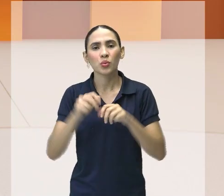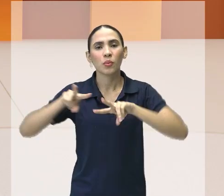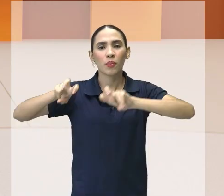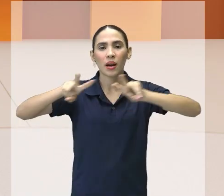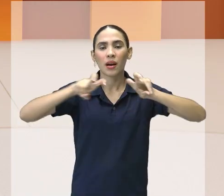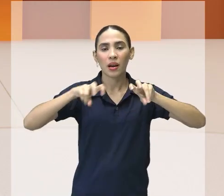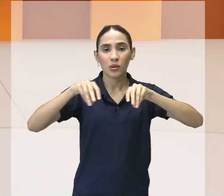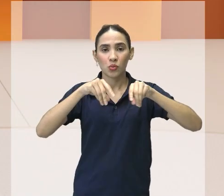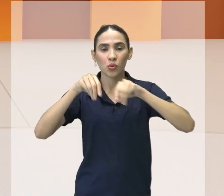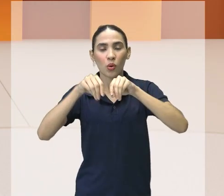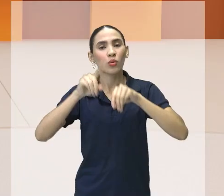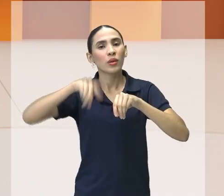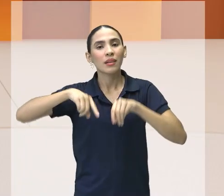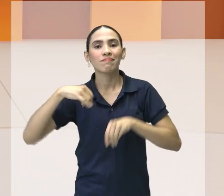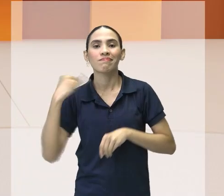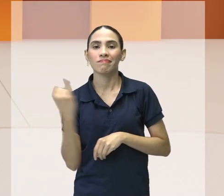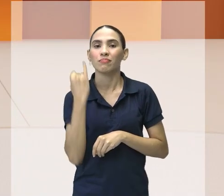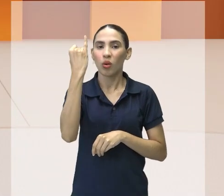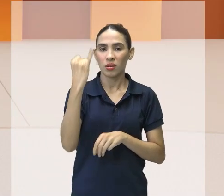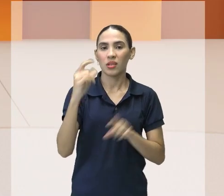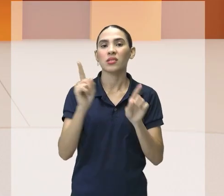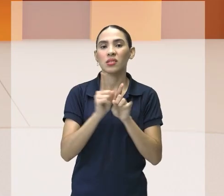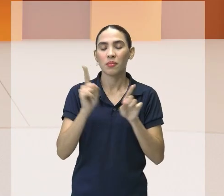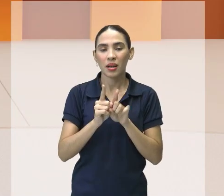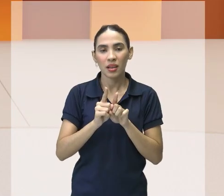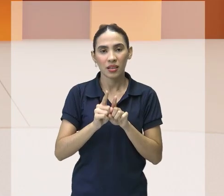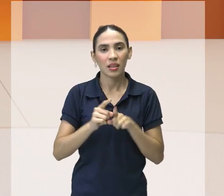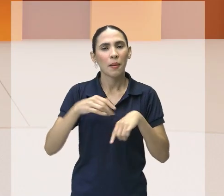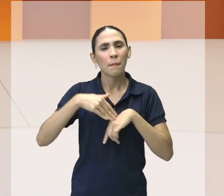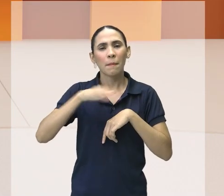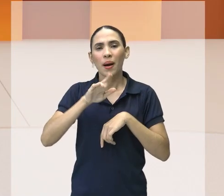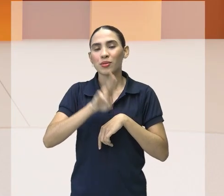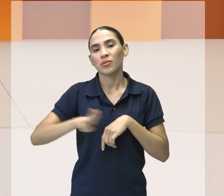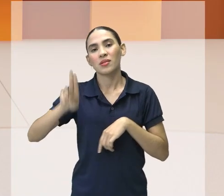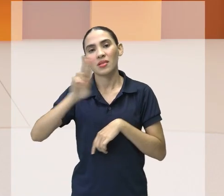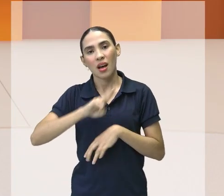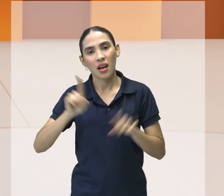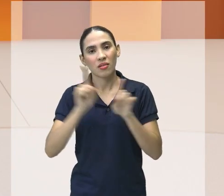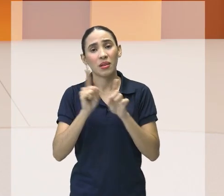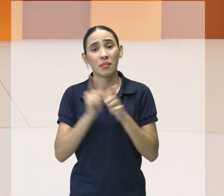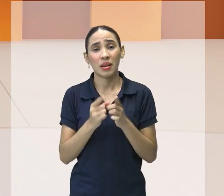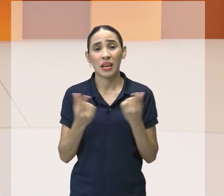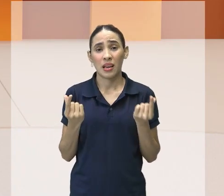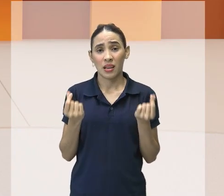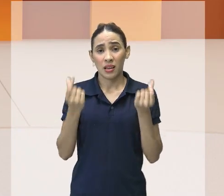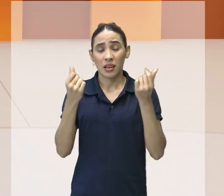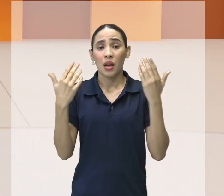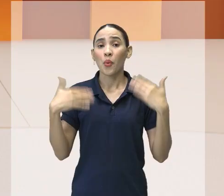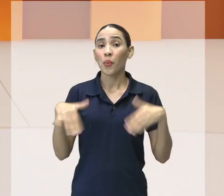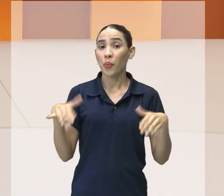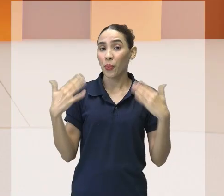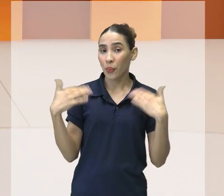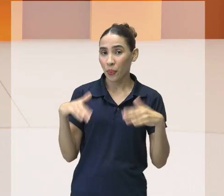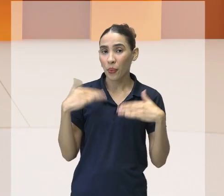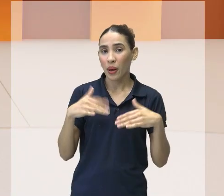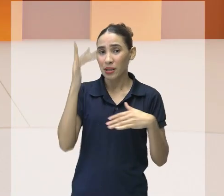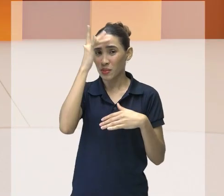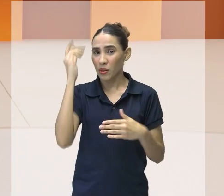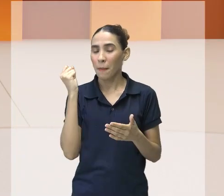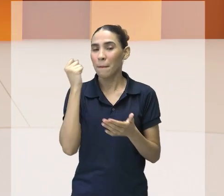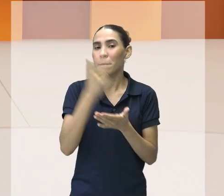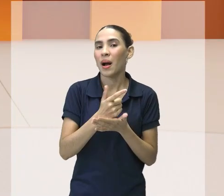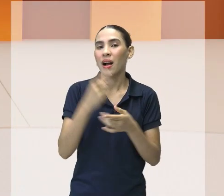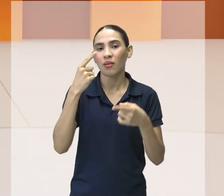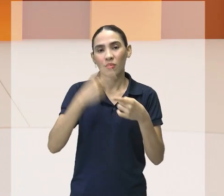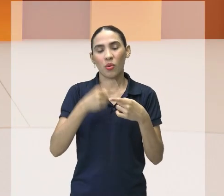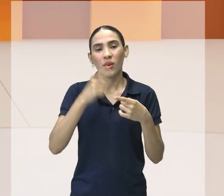do solo vale muito no mercado. É muito utilizado, é caro, né? As pessoas pagam muito